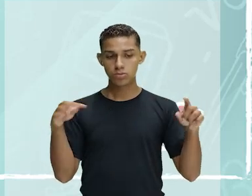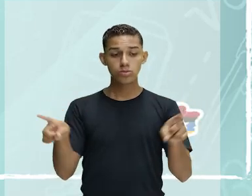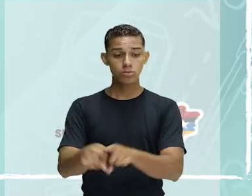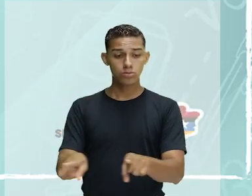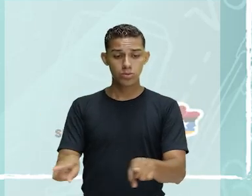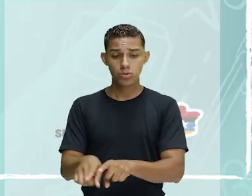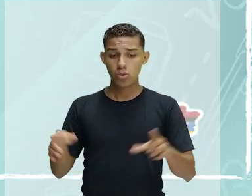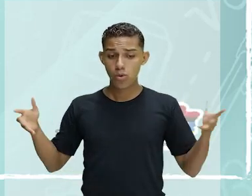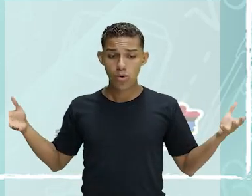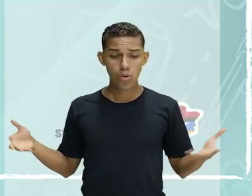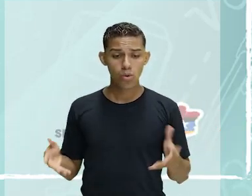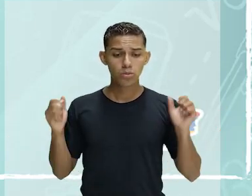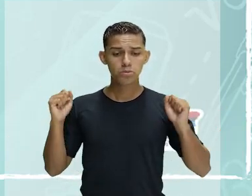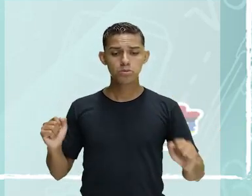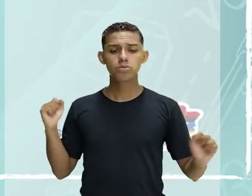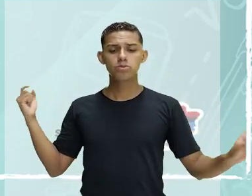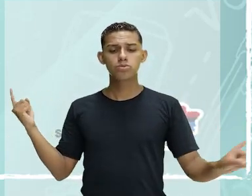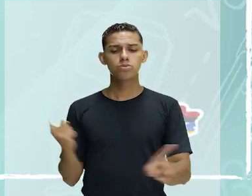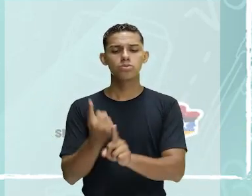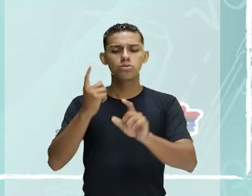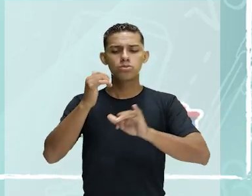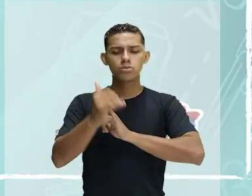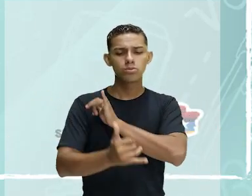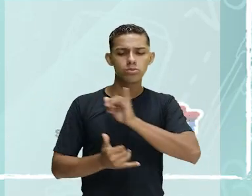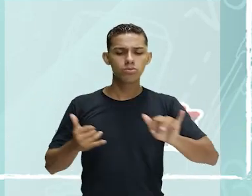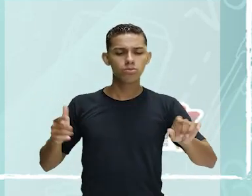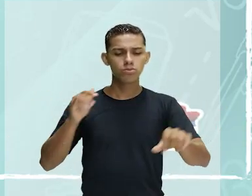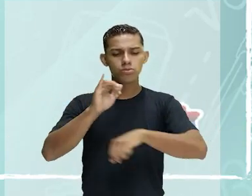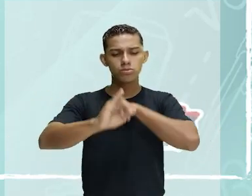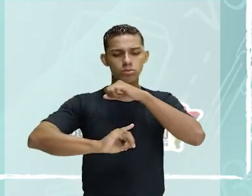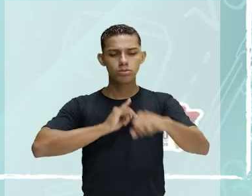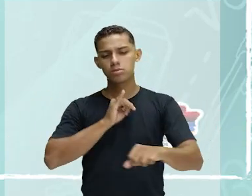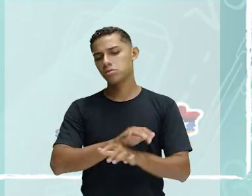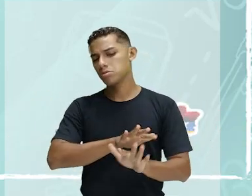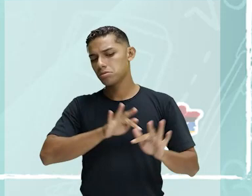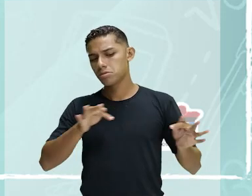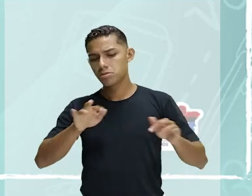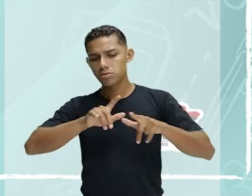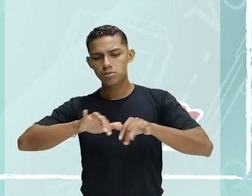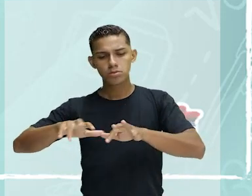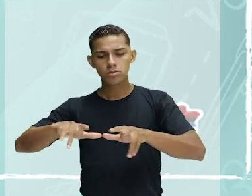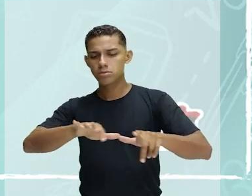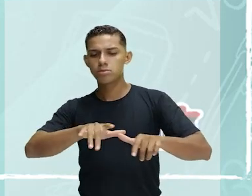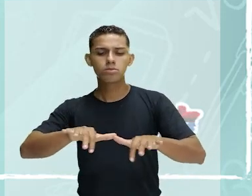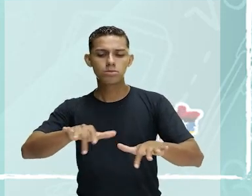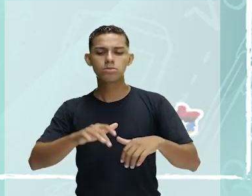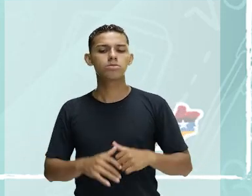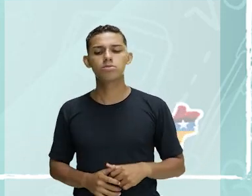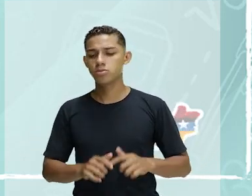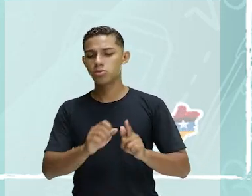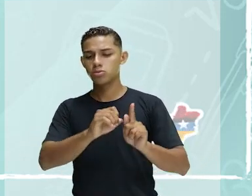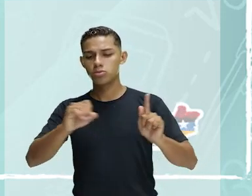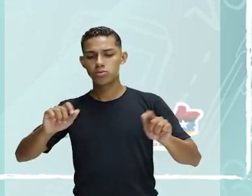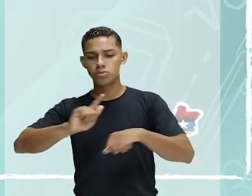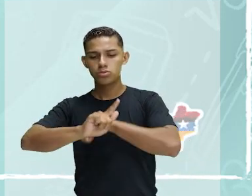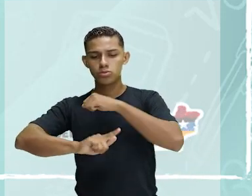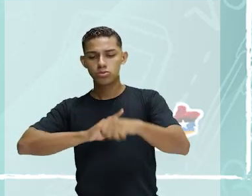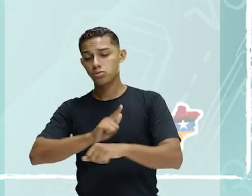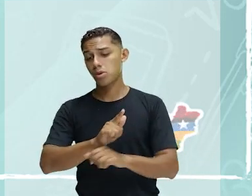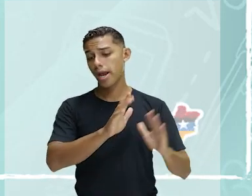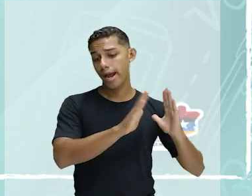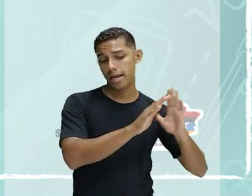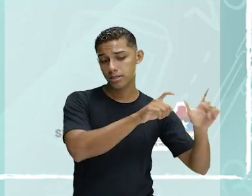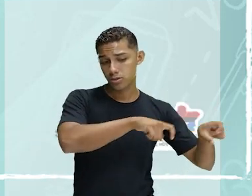é, hoje em dia podemos encontrar muita informação na internet simplesmente escrevendo em um buscador as palavras casa rural